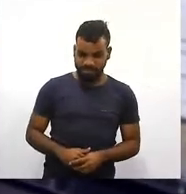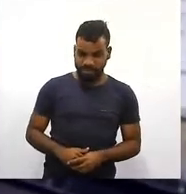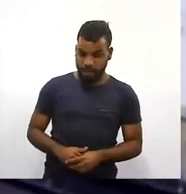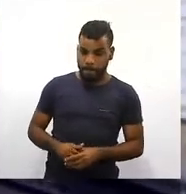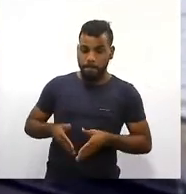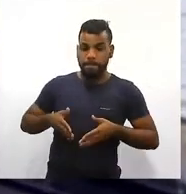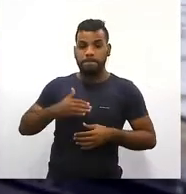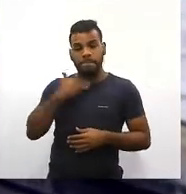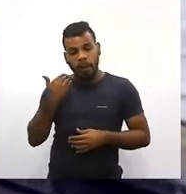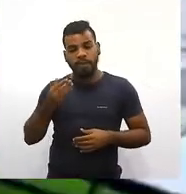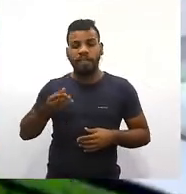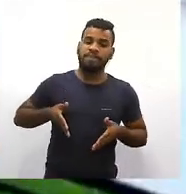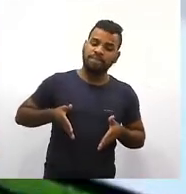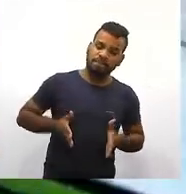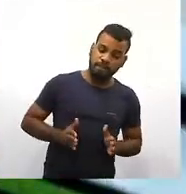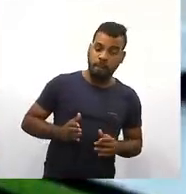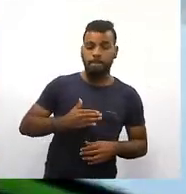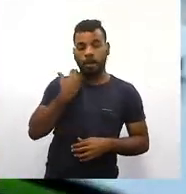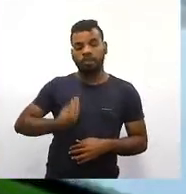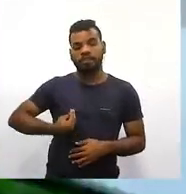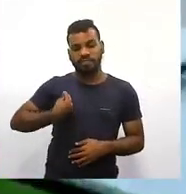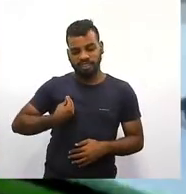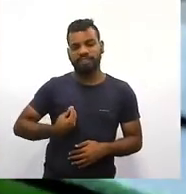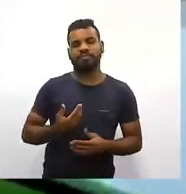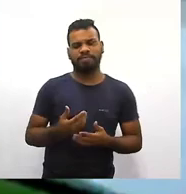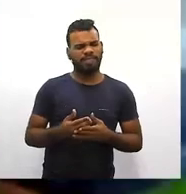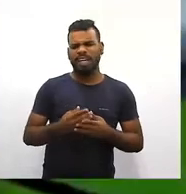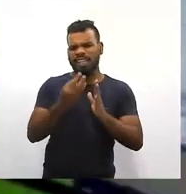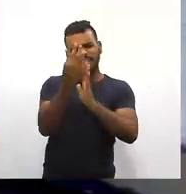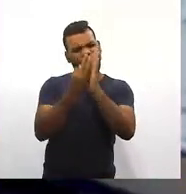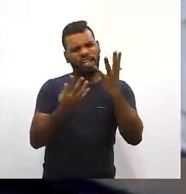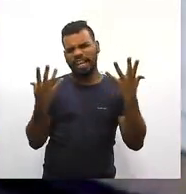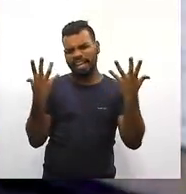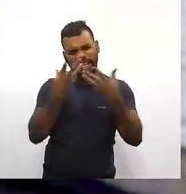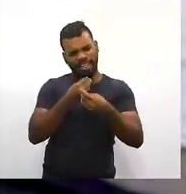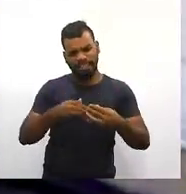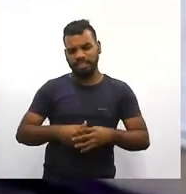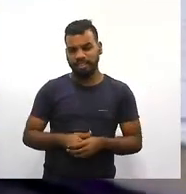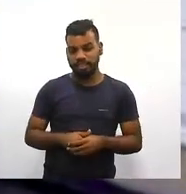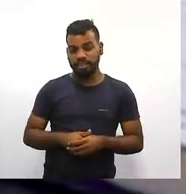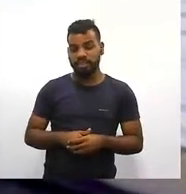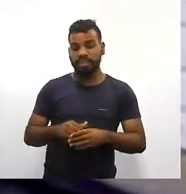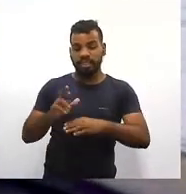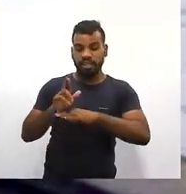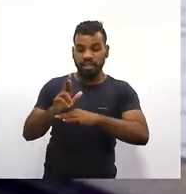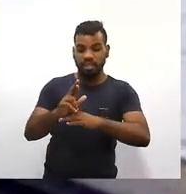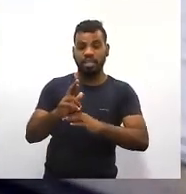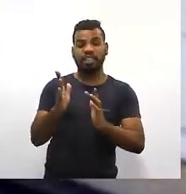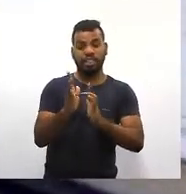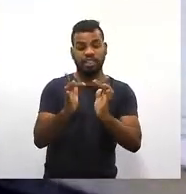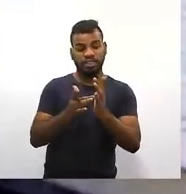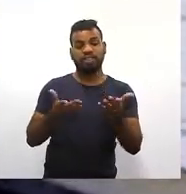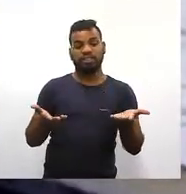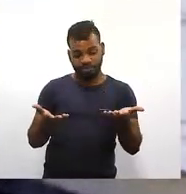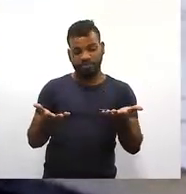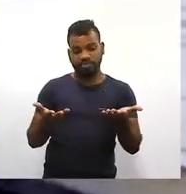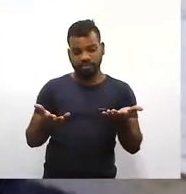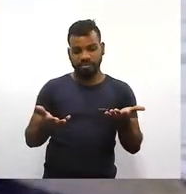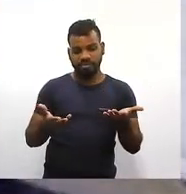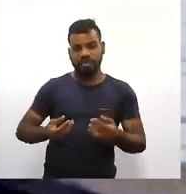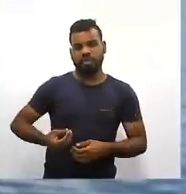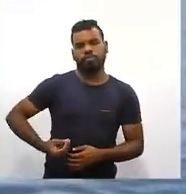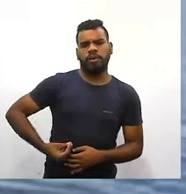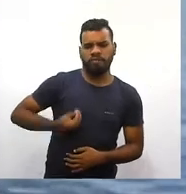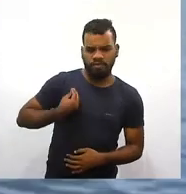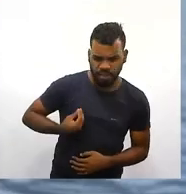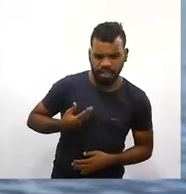vida severina. Um texto lindo, fantástico, que representa o nascimento de Jesus Cristo. O nascimento da vida,